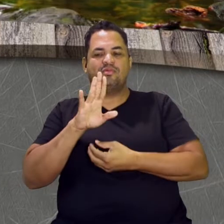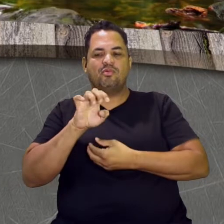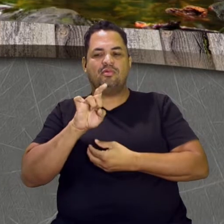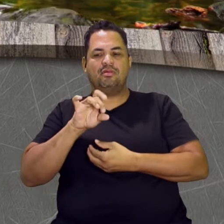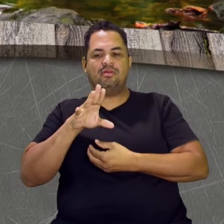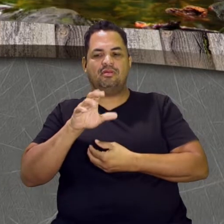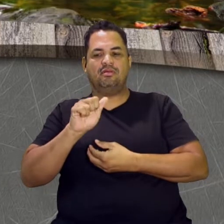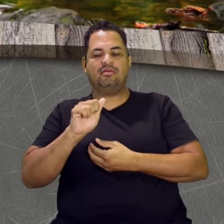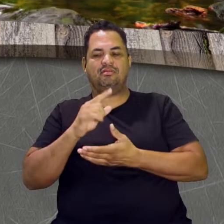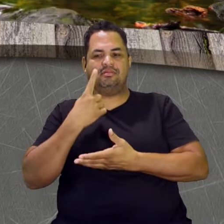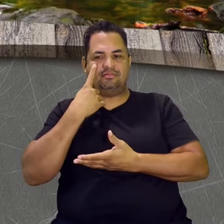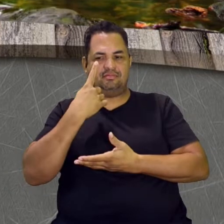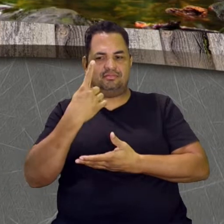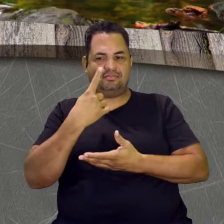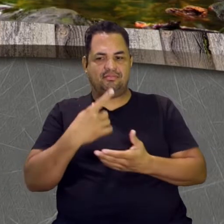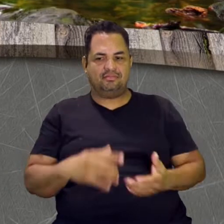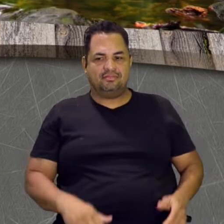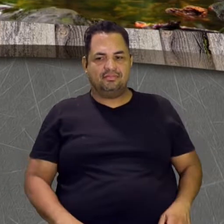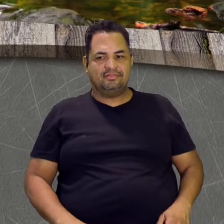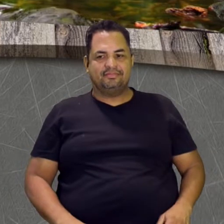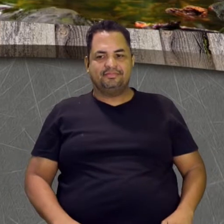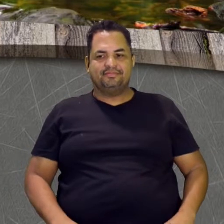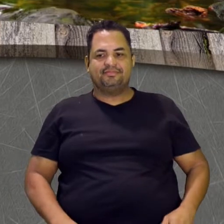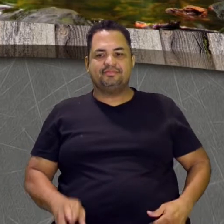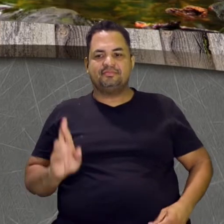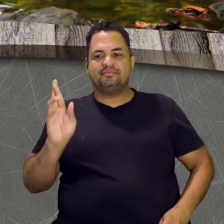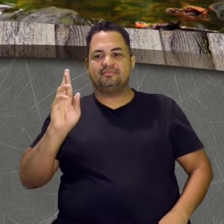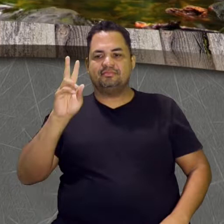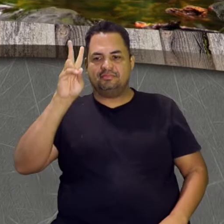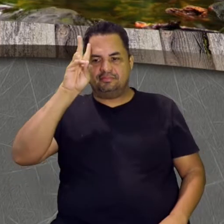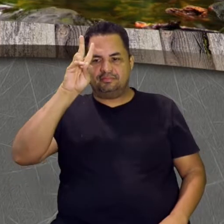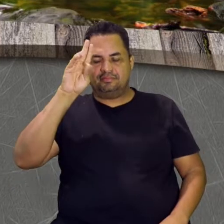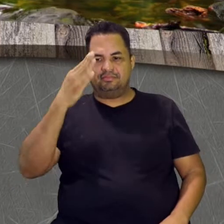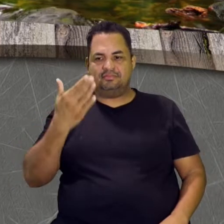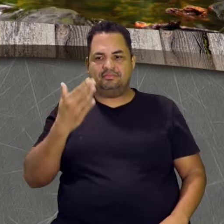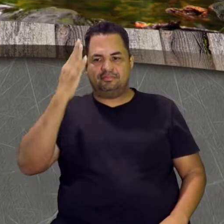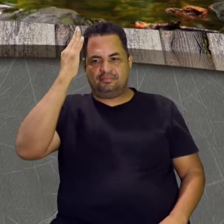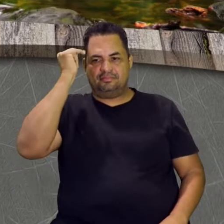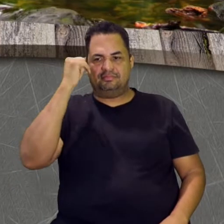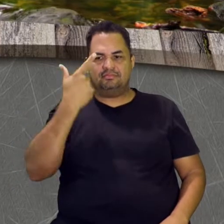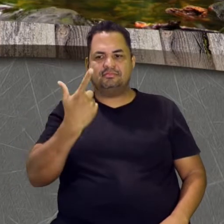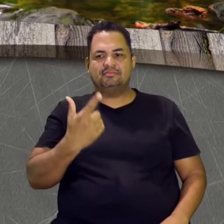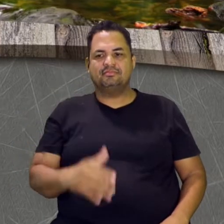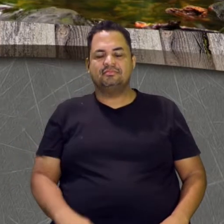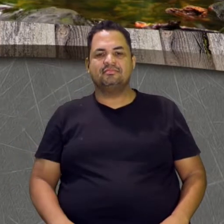hein? Vamos lá, deixa eu ver quem tá lembrando, quem sabe aí.